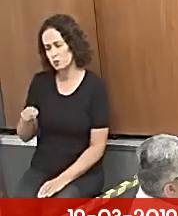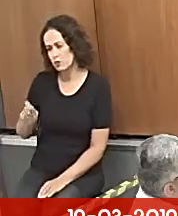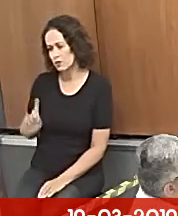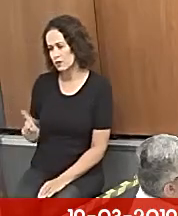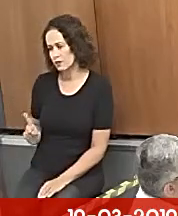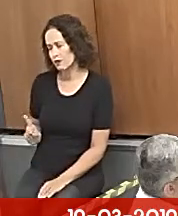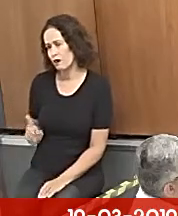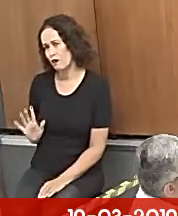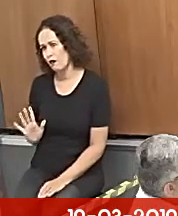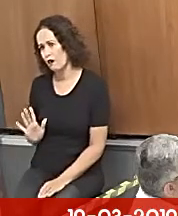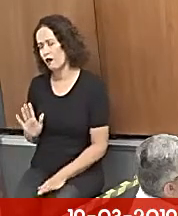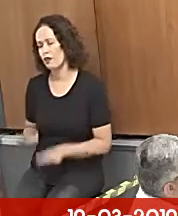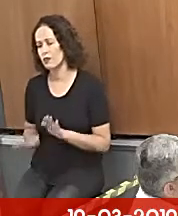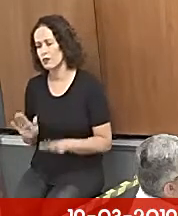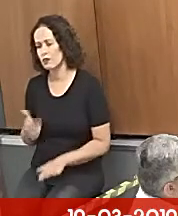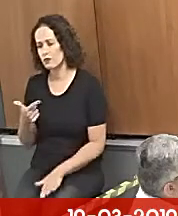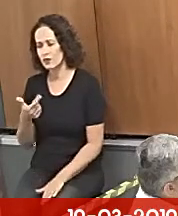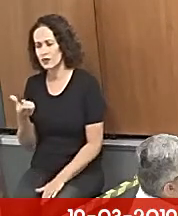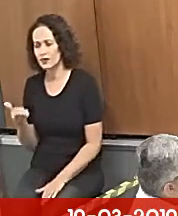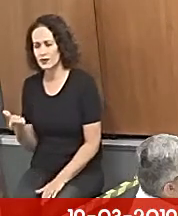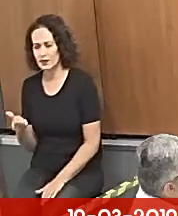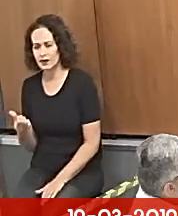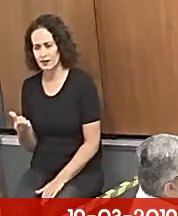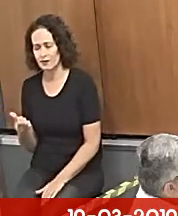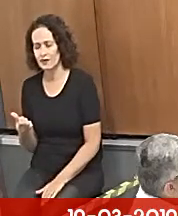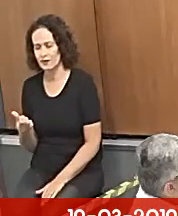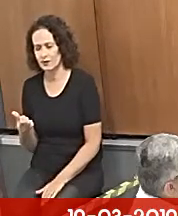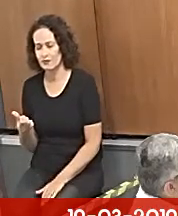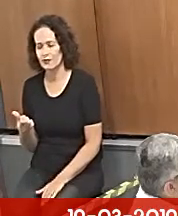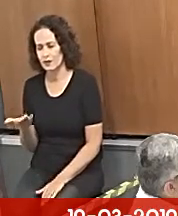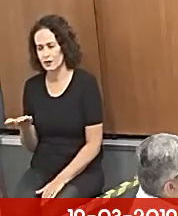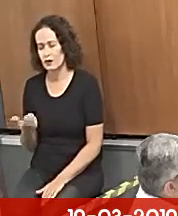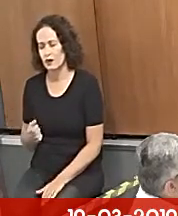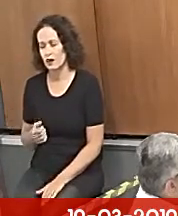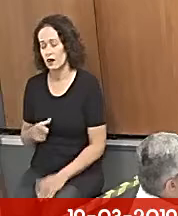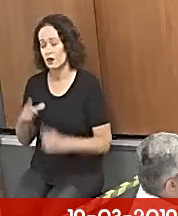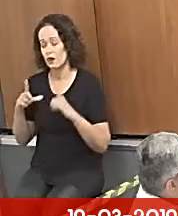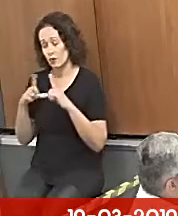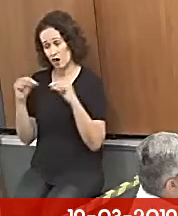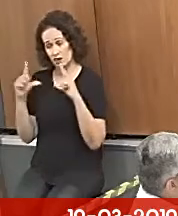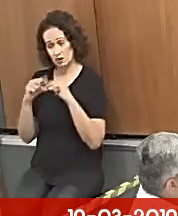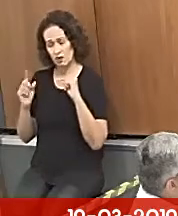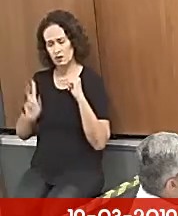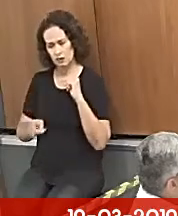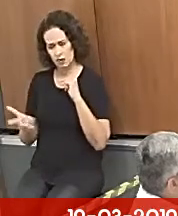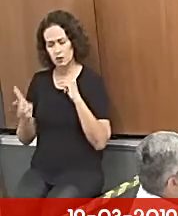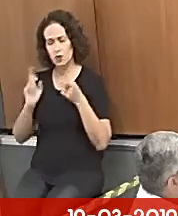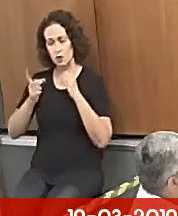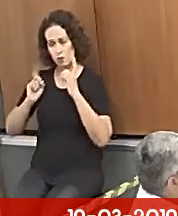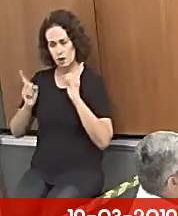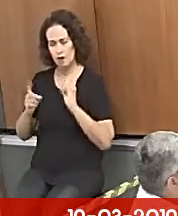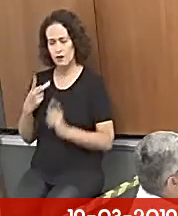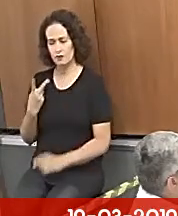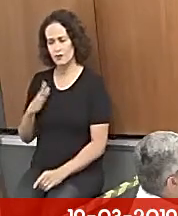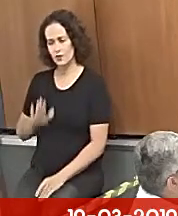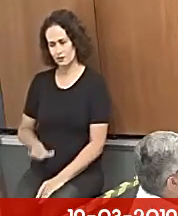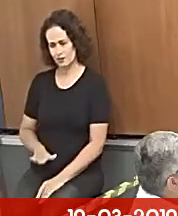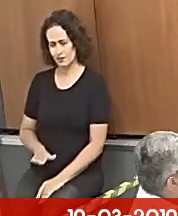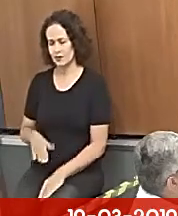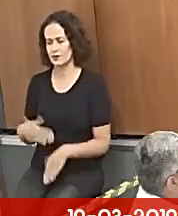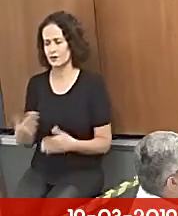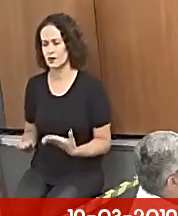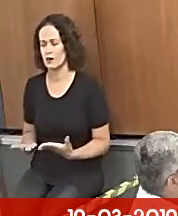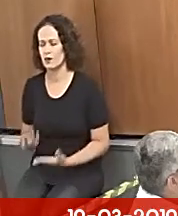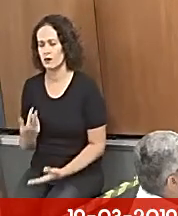com o deputado a da reunião plenária em brasília sempre a partir das 14 horas eu sempre faço muita questão de estar presentes e